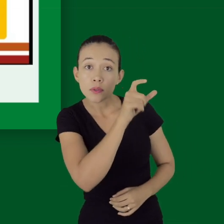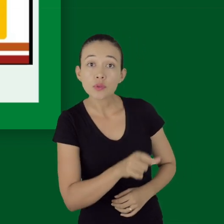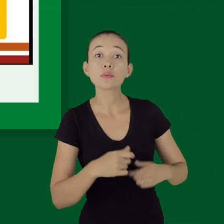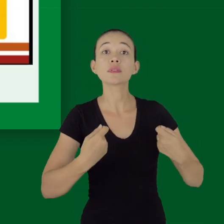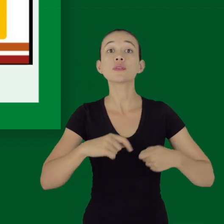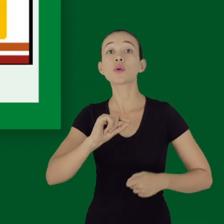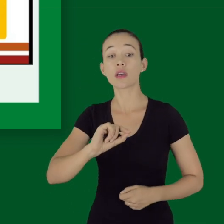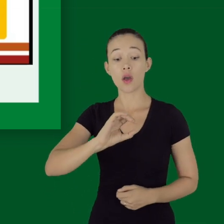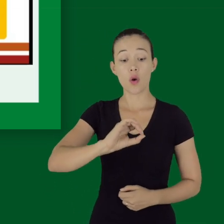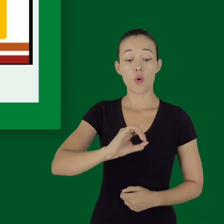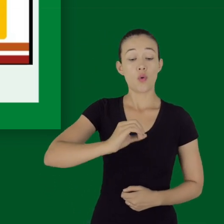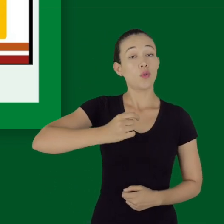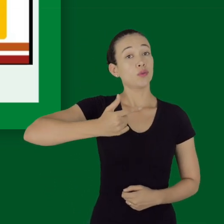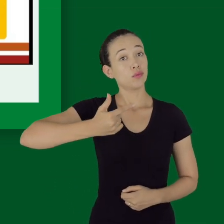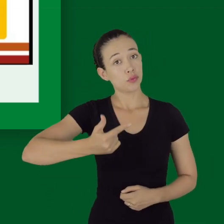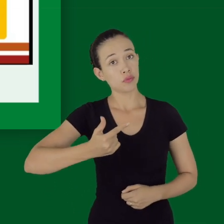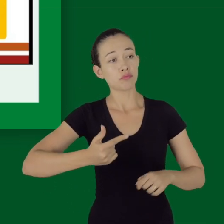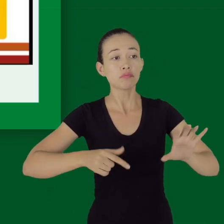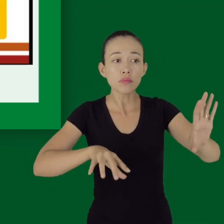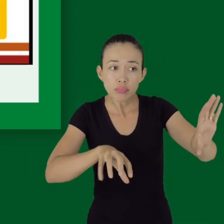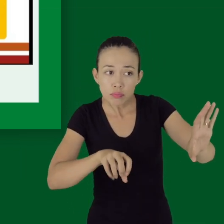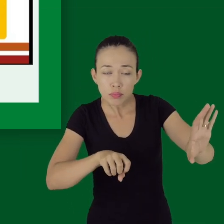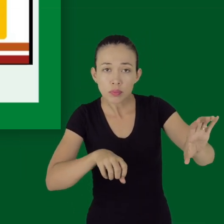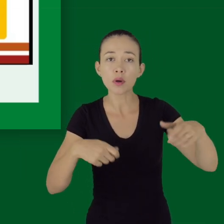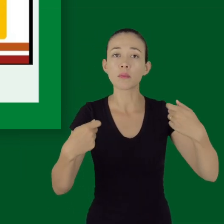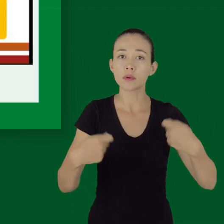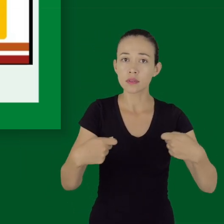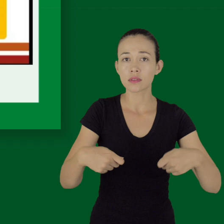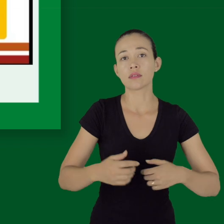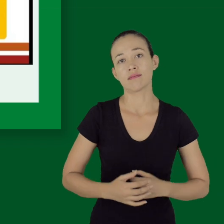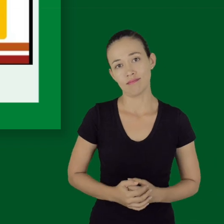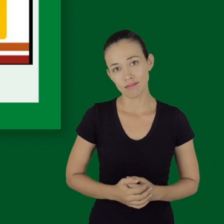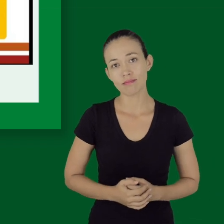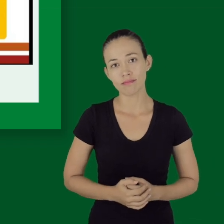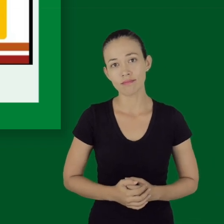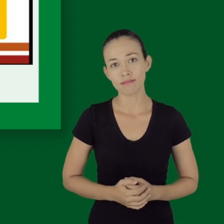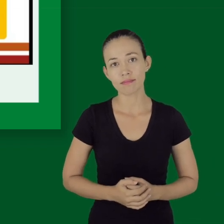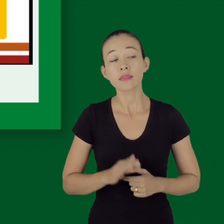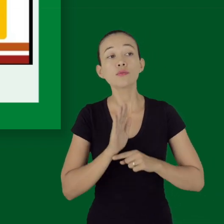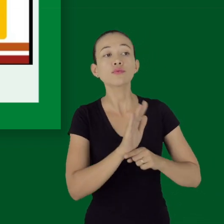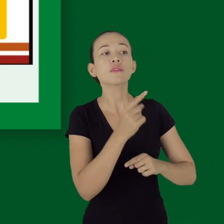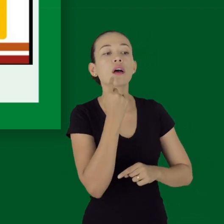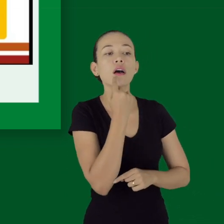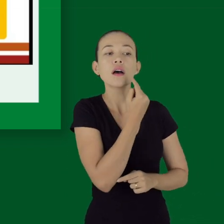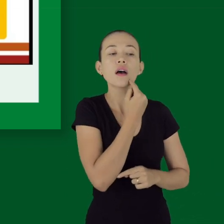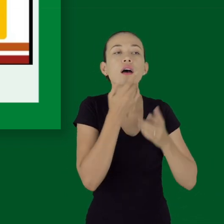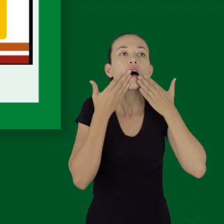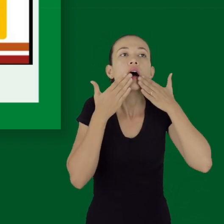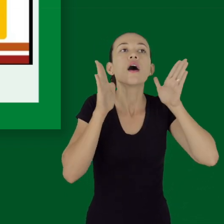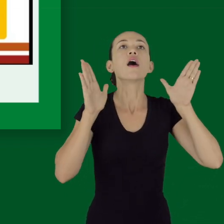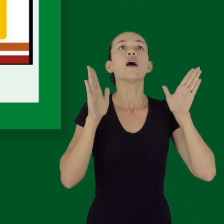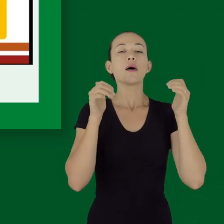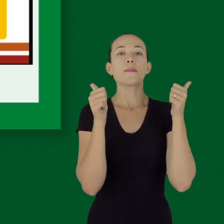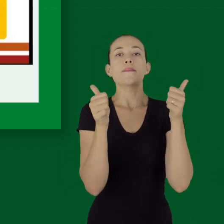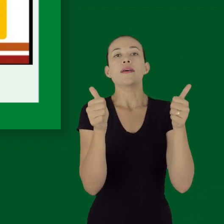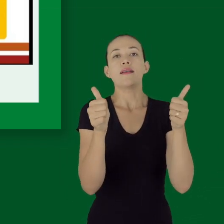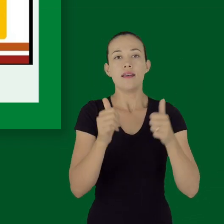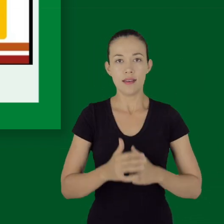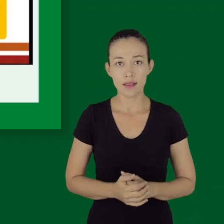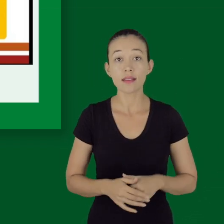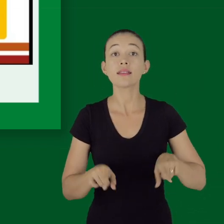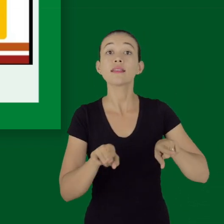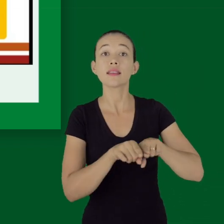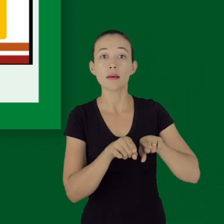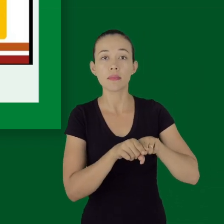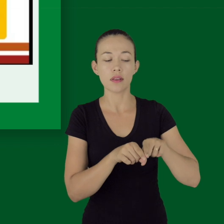vai me prevenir essa lesão secundária. Lembrando que o colar cervical ele não previne tudo. Então,